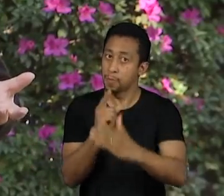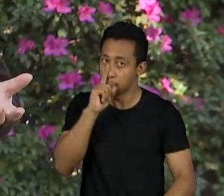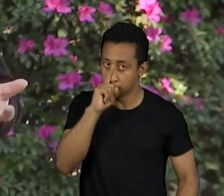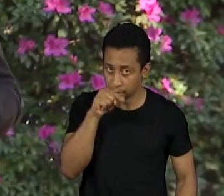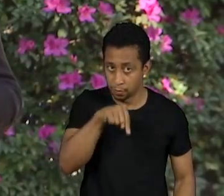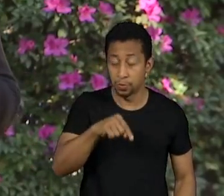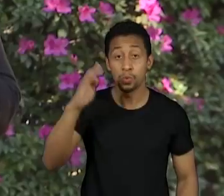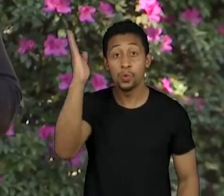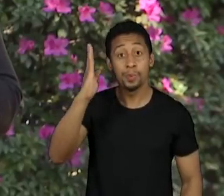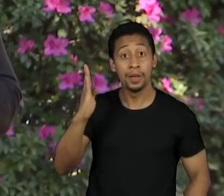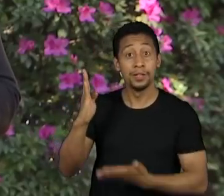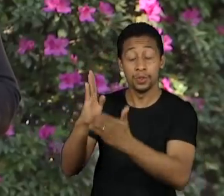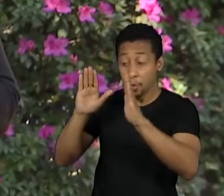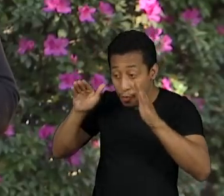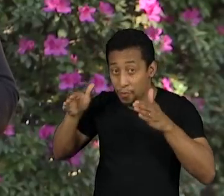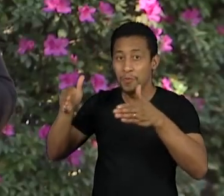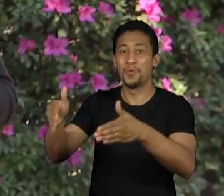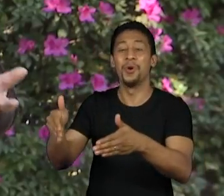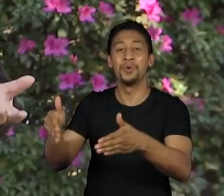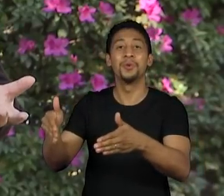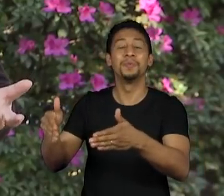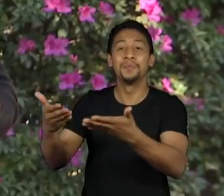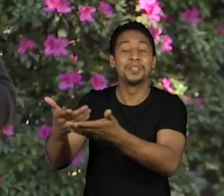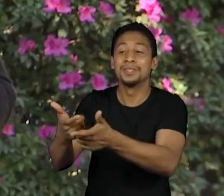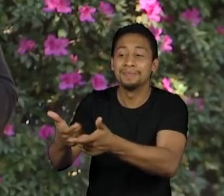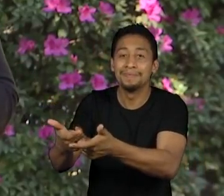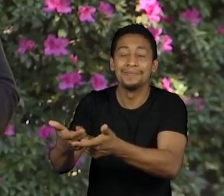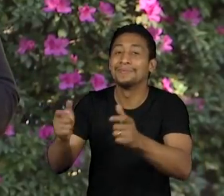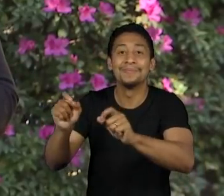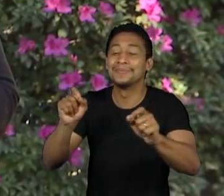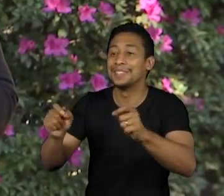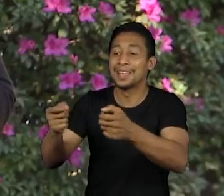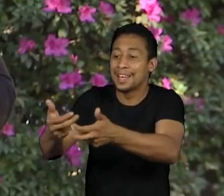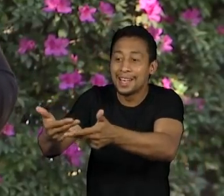do Brasil, o foco se fecha nas chamadas